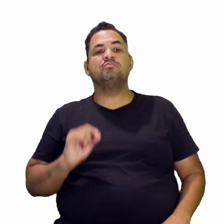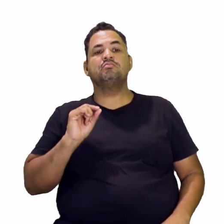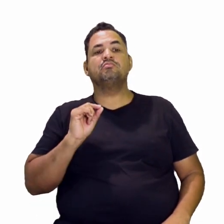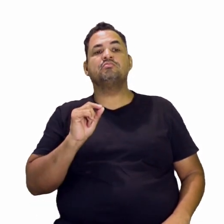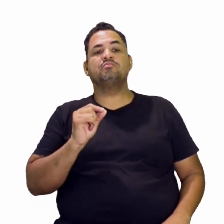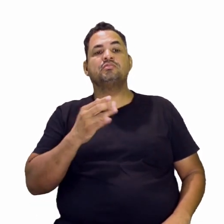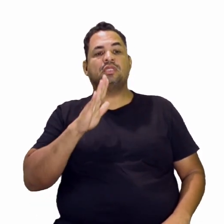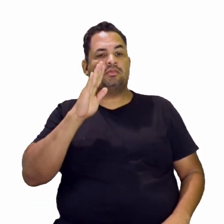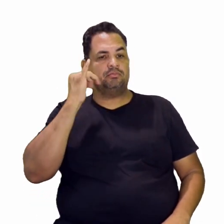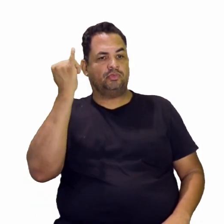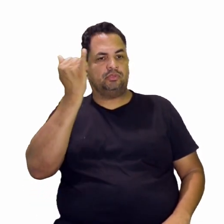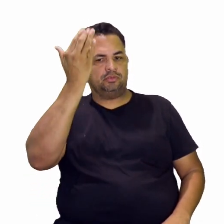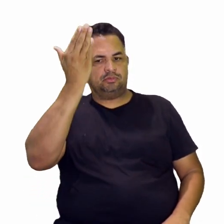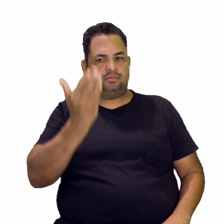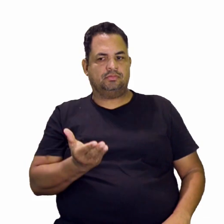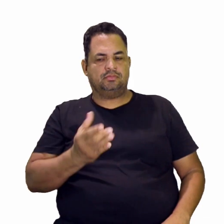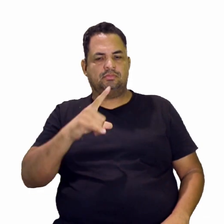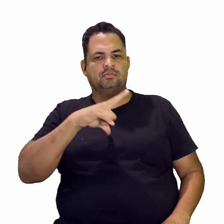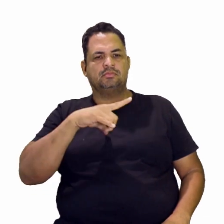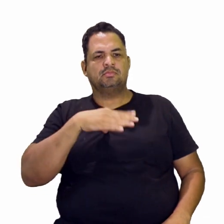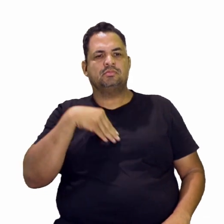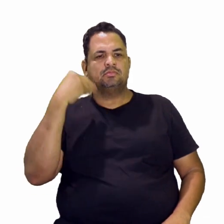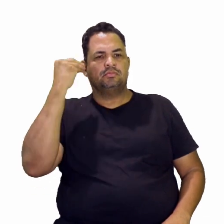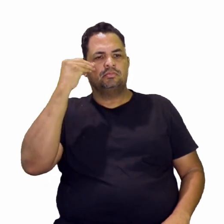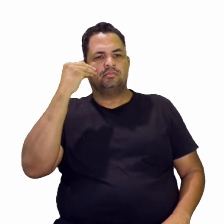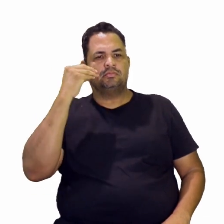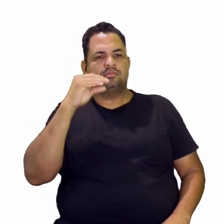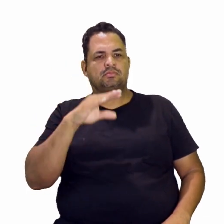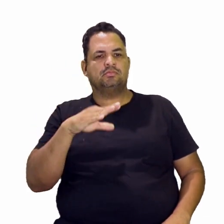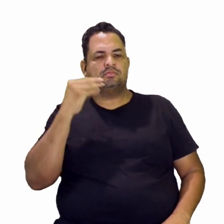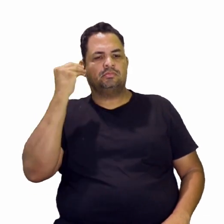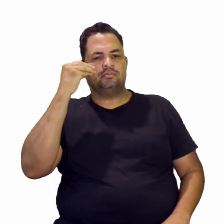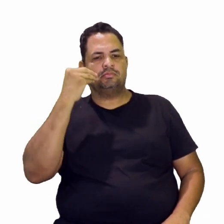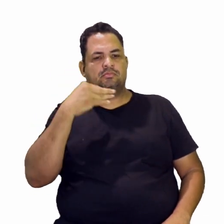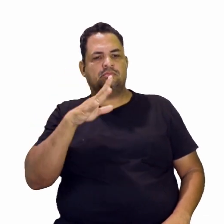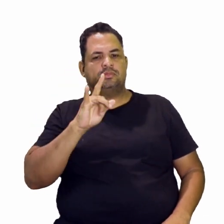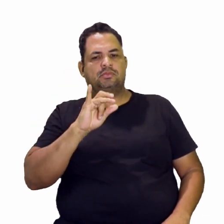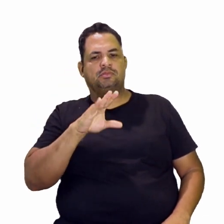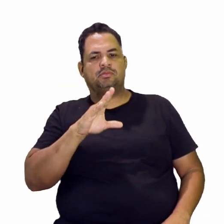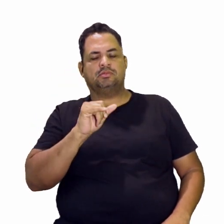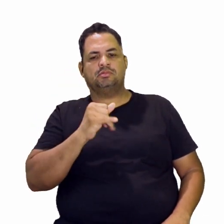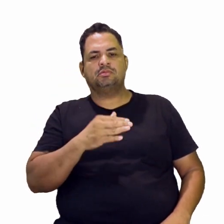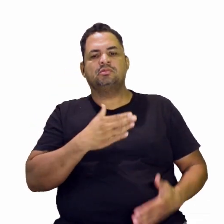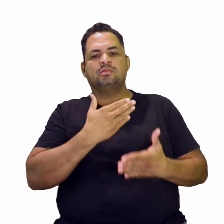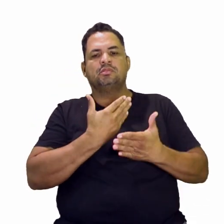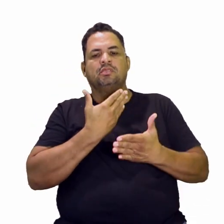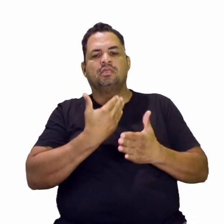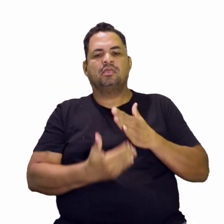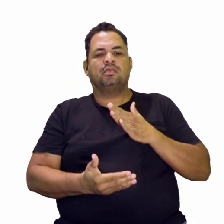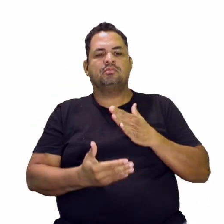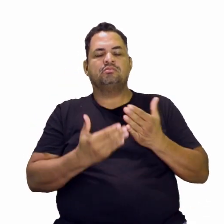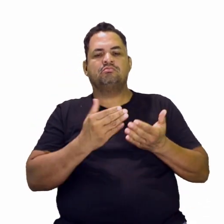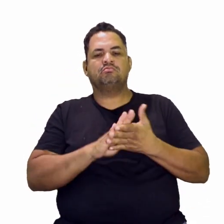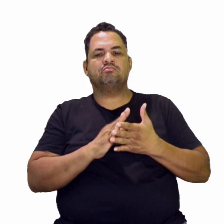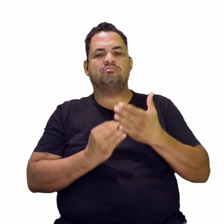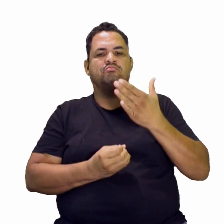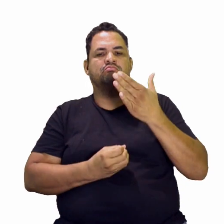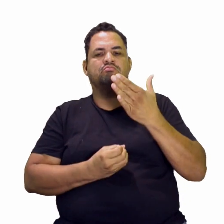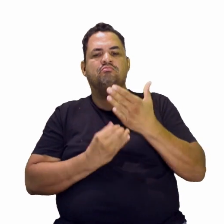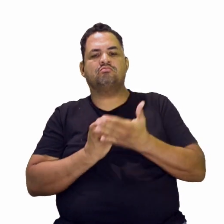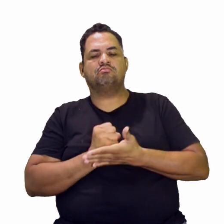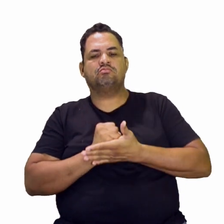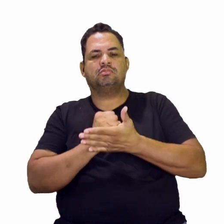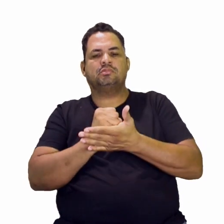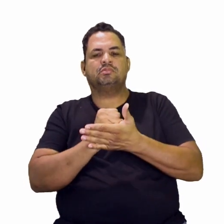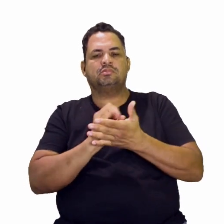gente vai destacar então aqui? Esse experimento de Pasteur, como a gente falou, acabou e derrubou a teoria da abiogênese e fundamentou